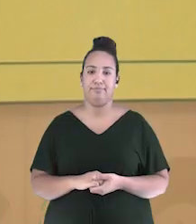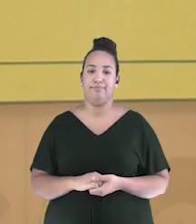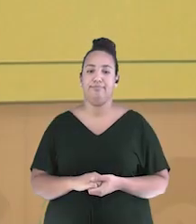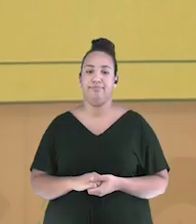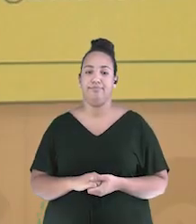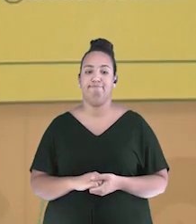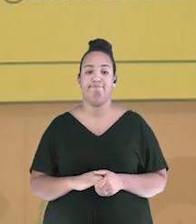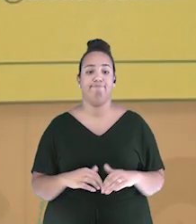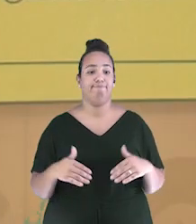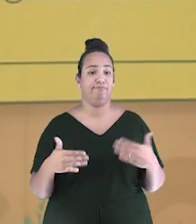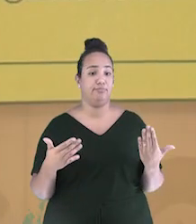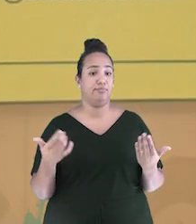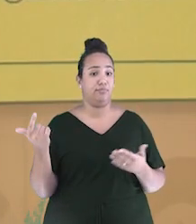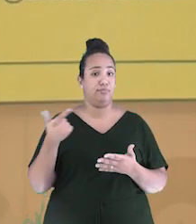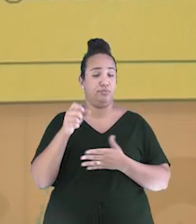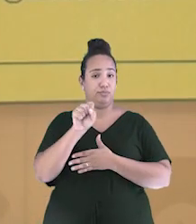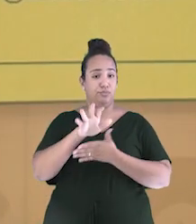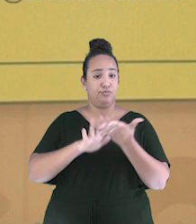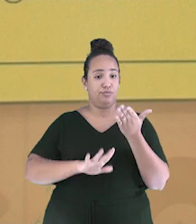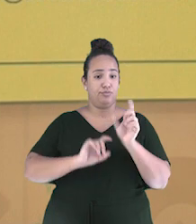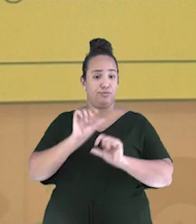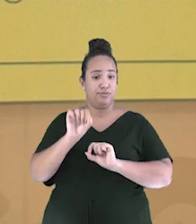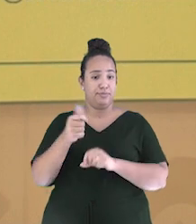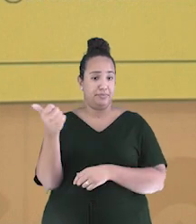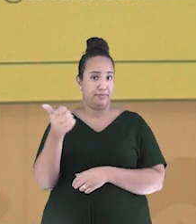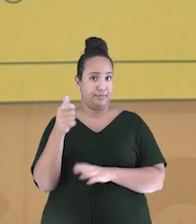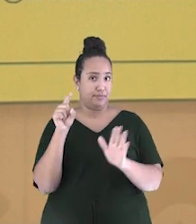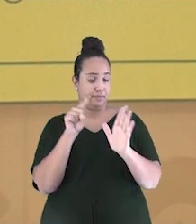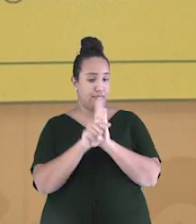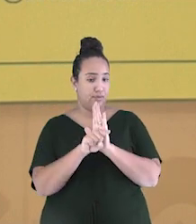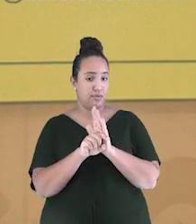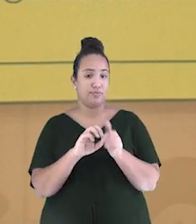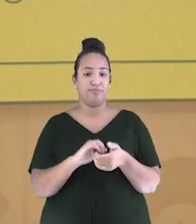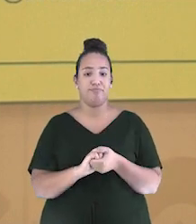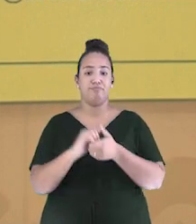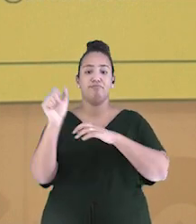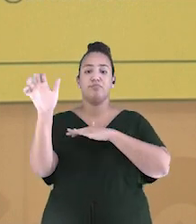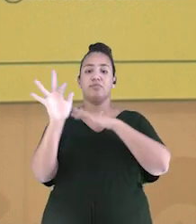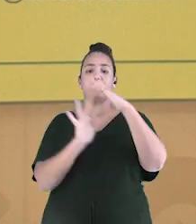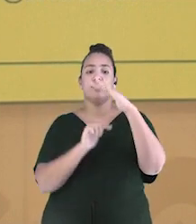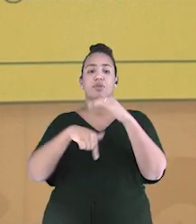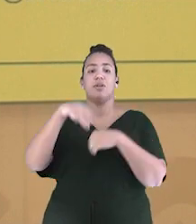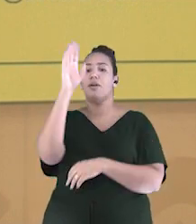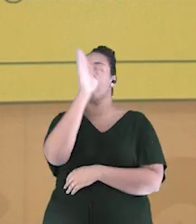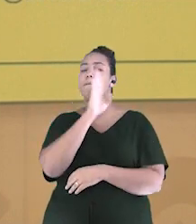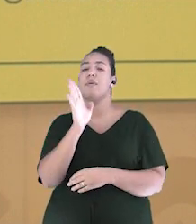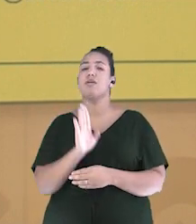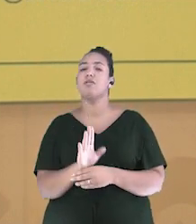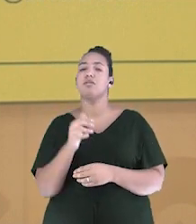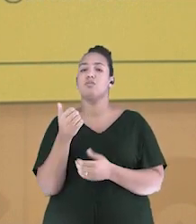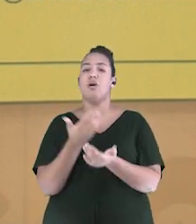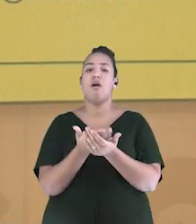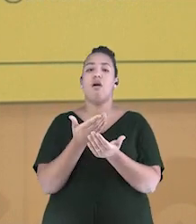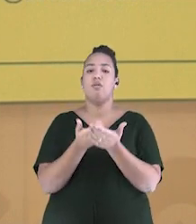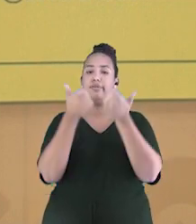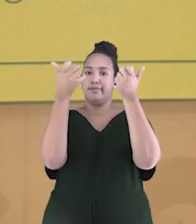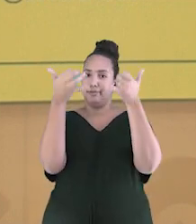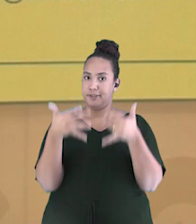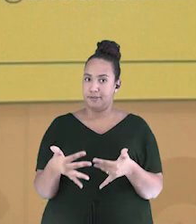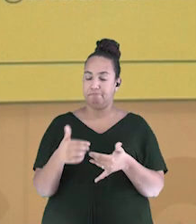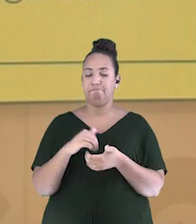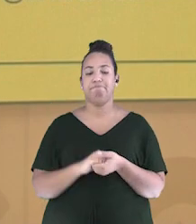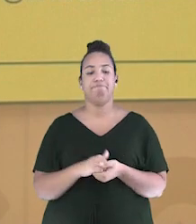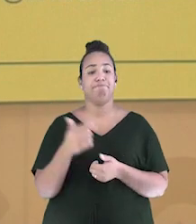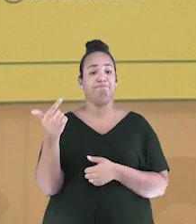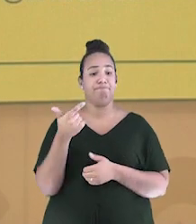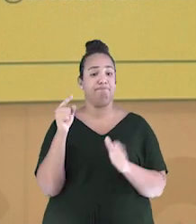A outra atividade é a seguinte. Número 1. Quais foram os imigrantes que vieram para o Brasil conforme a nossa aula? Número